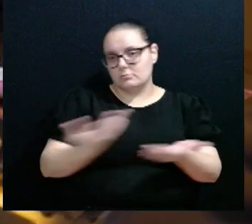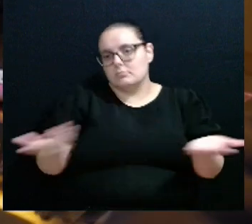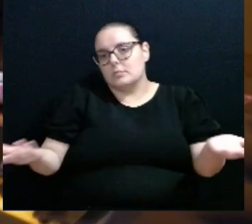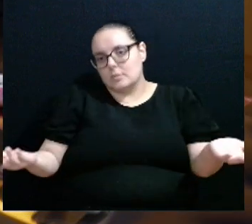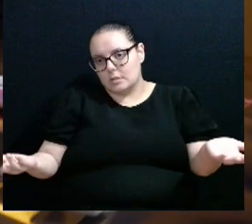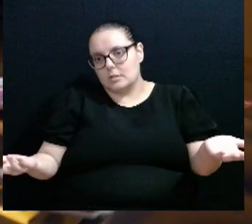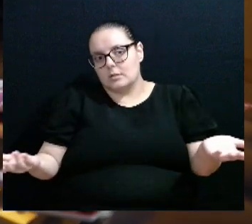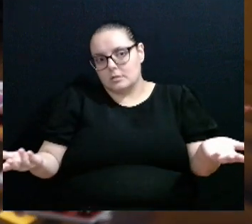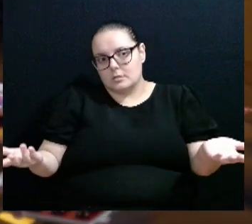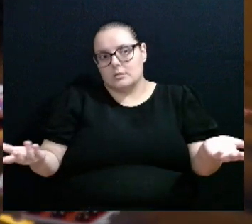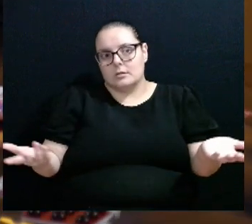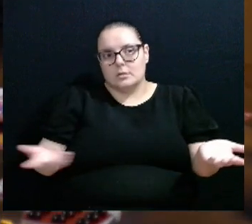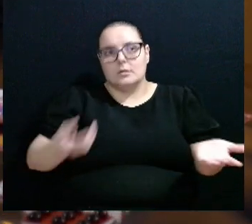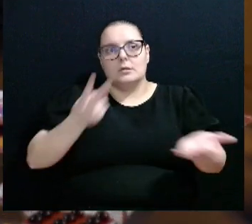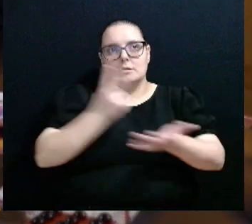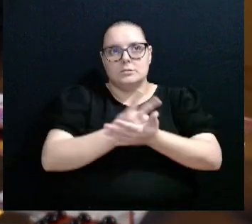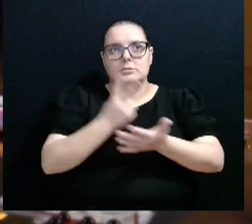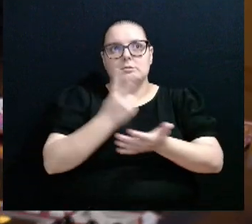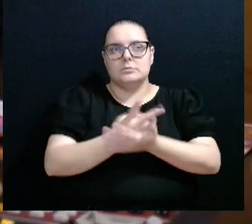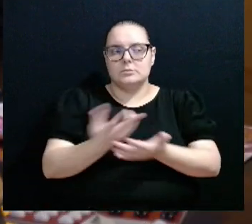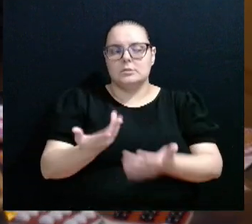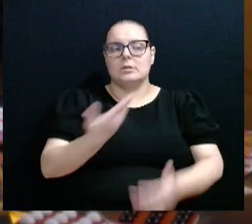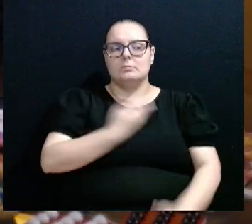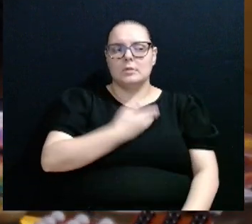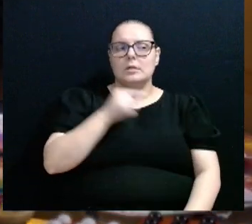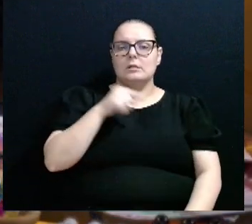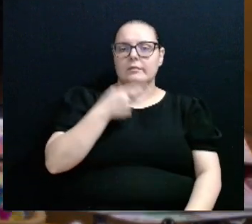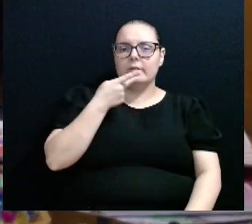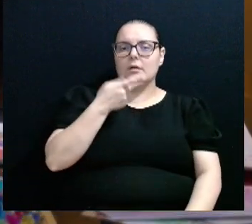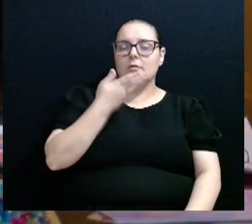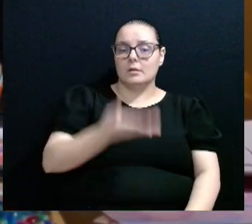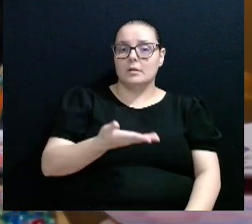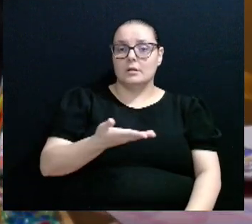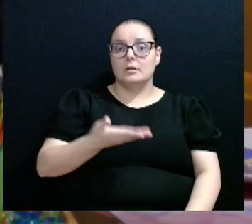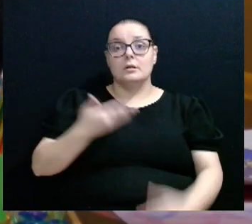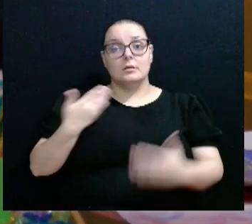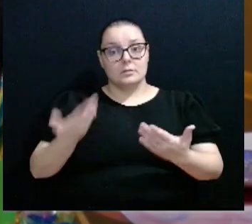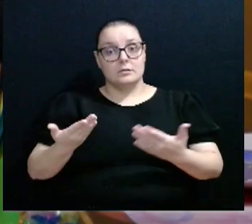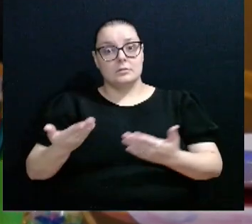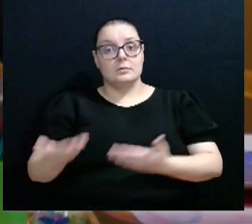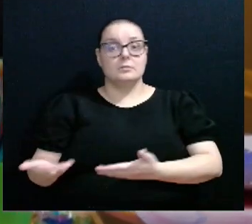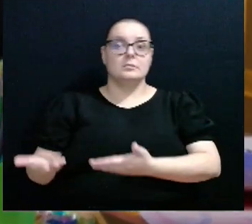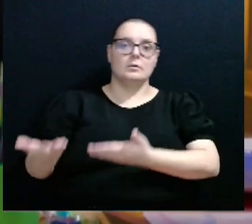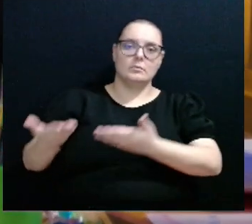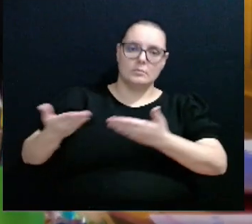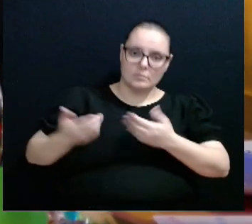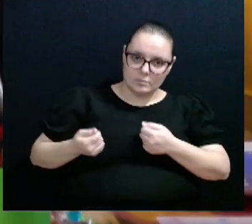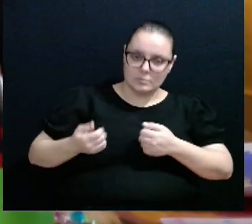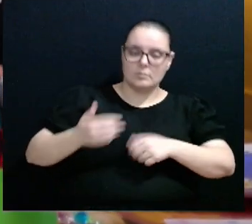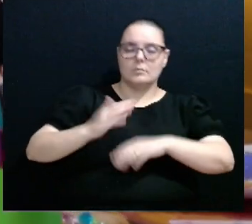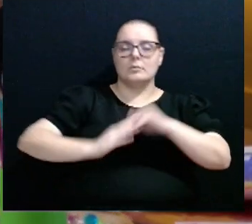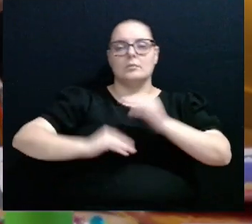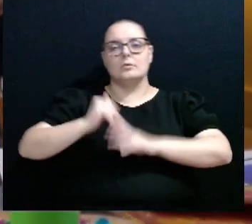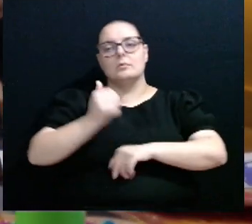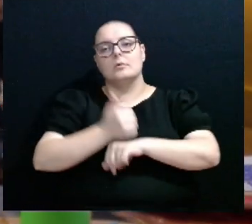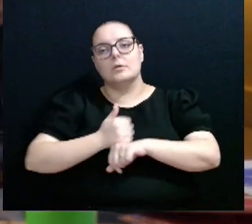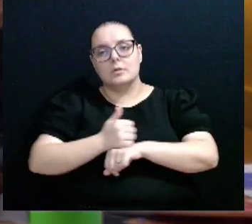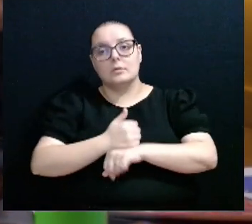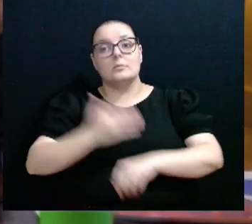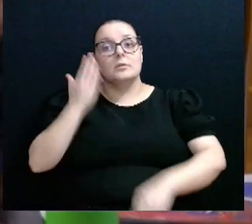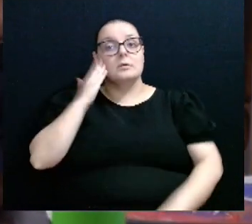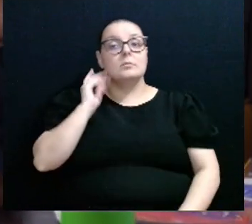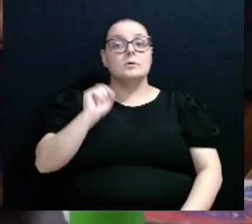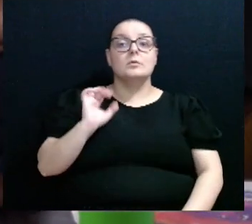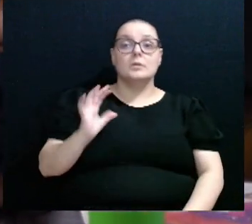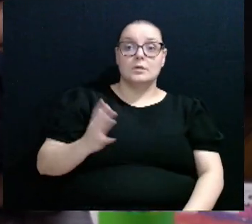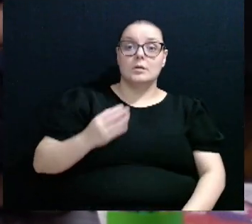sempre falando aquele amiguinho, aquele amiguinho. Então, a ajuda profissional é bem-vinda para isso, tanto para saber o que está acontecendo, como também